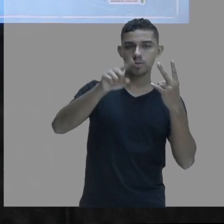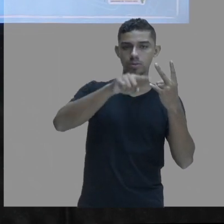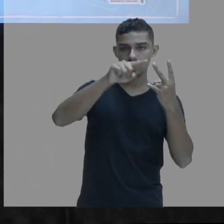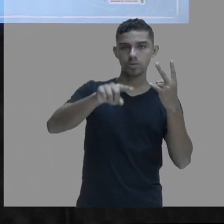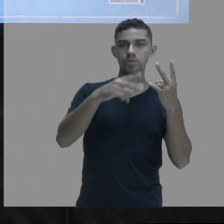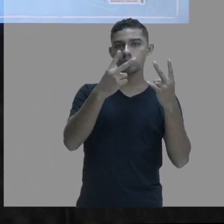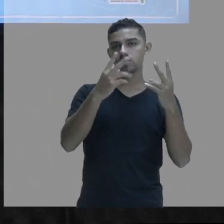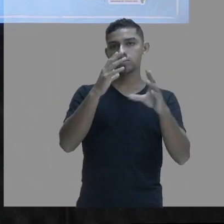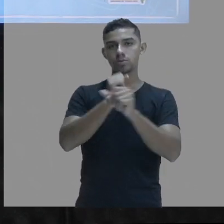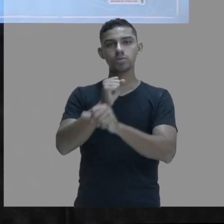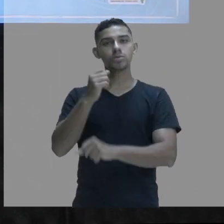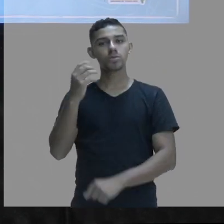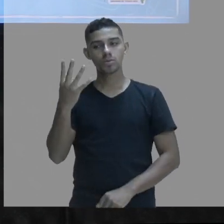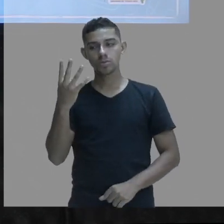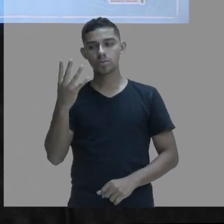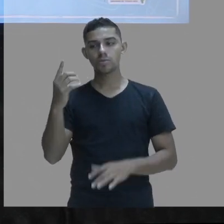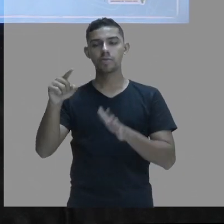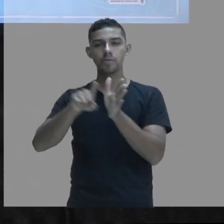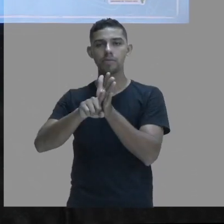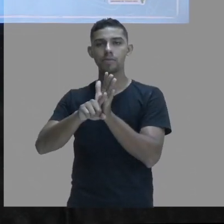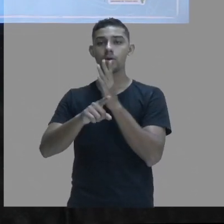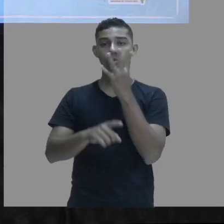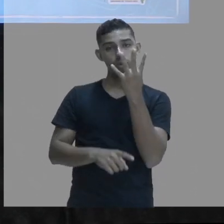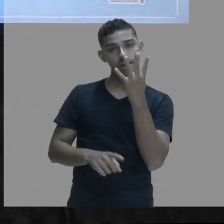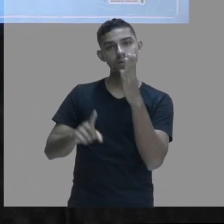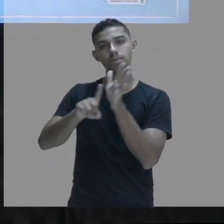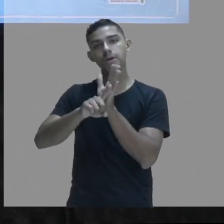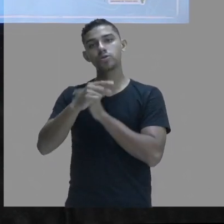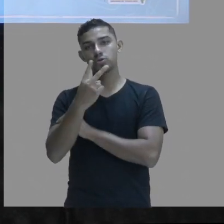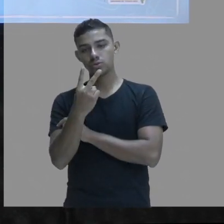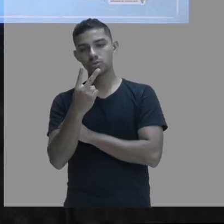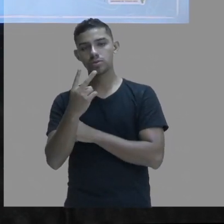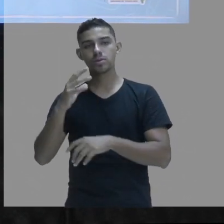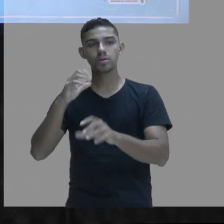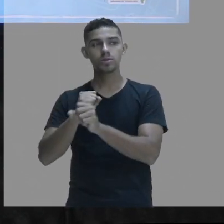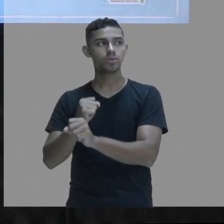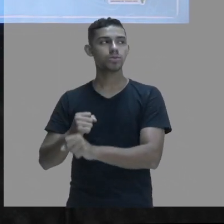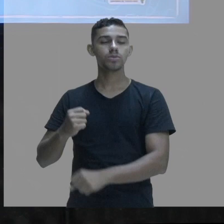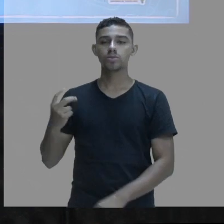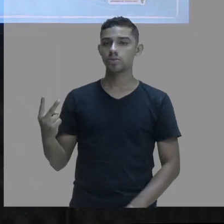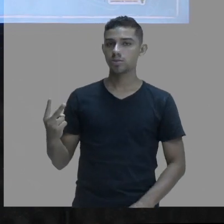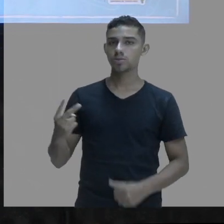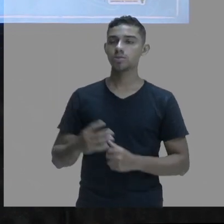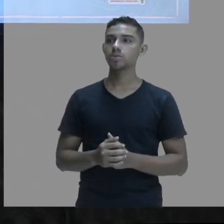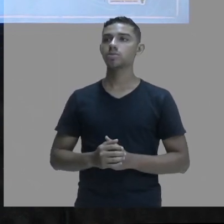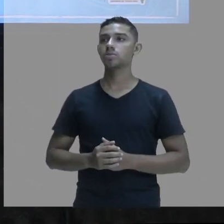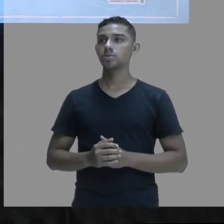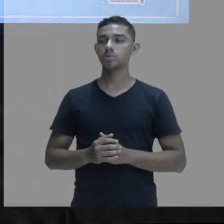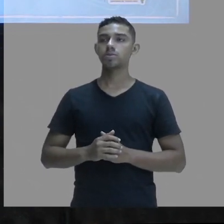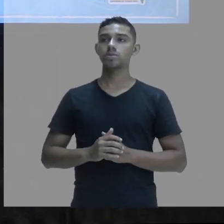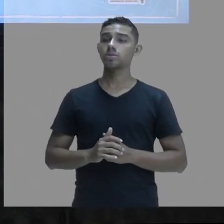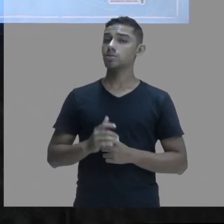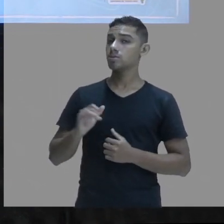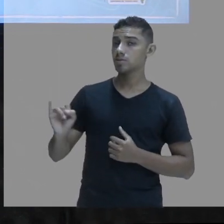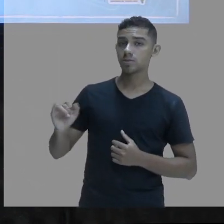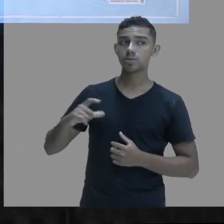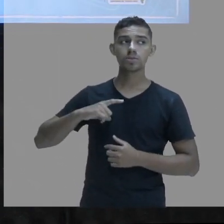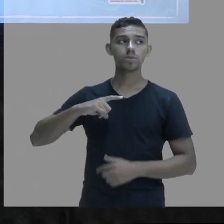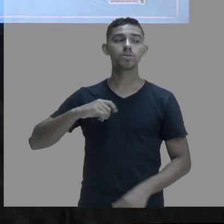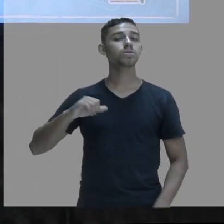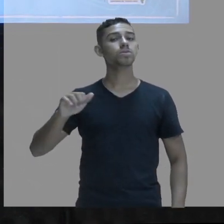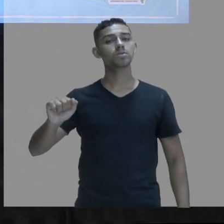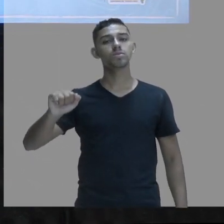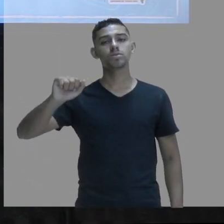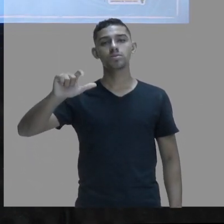Então, o alcino de 2 carbonos vai ter fórmula molecular C2H2. Se eu tenho um alcino de